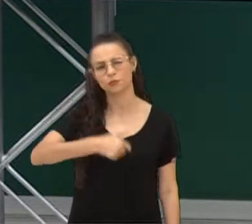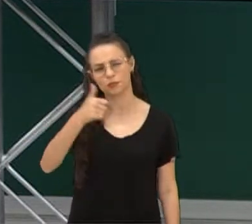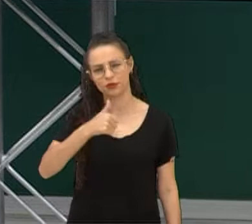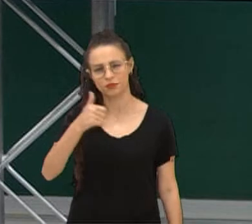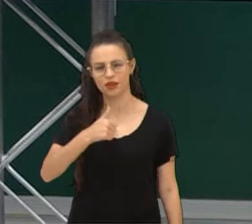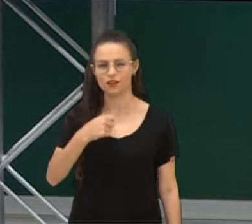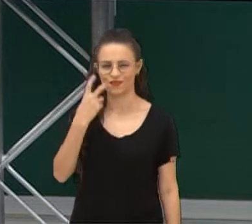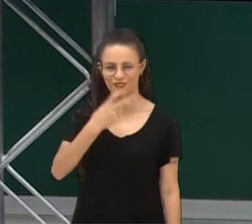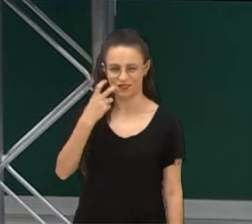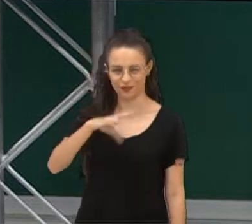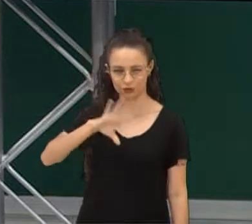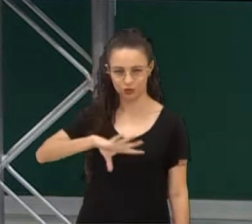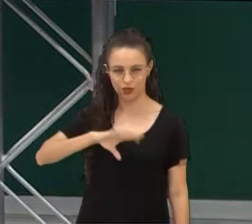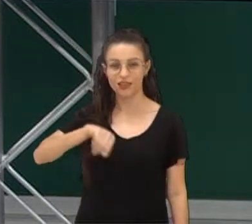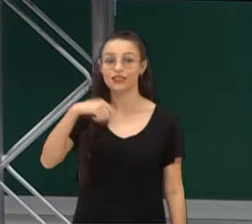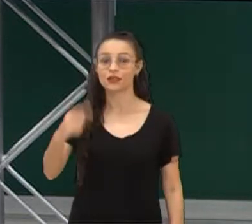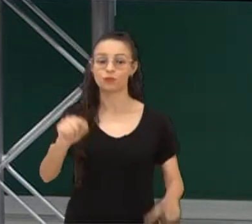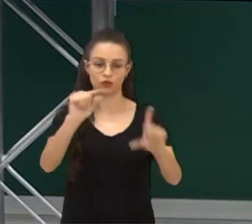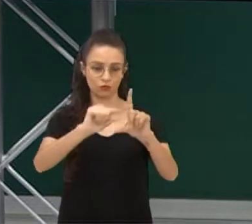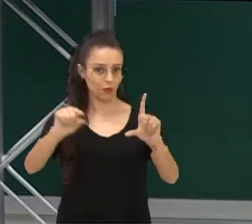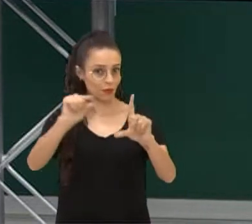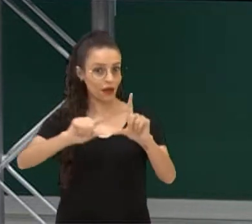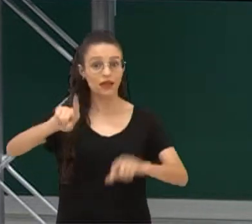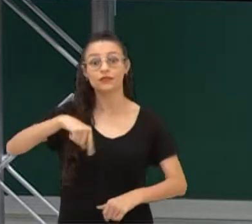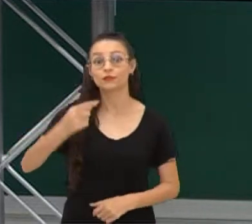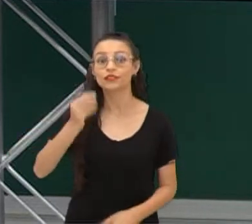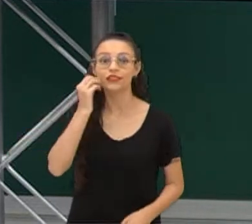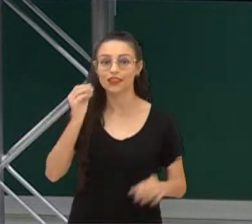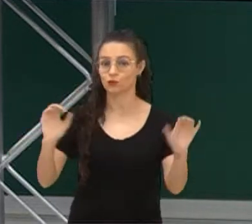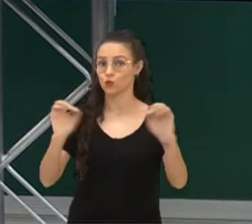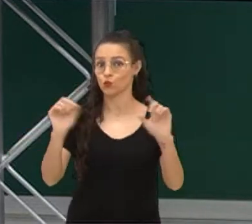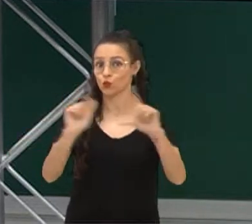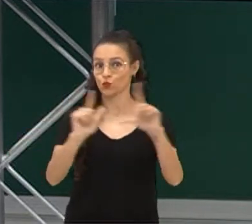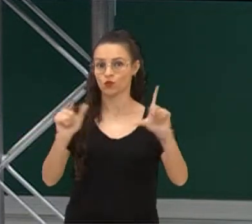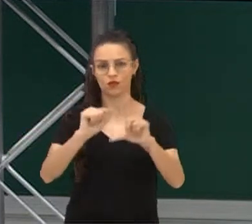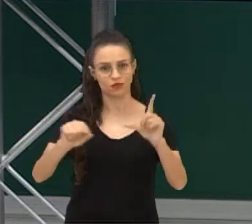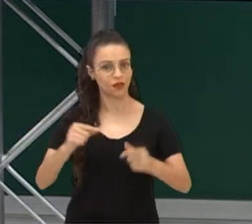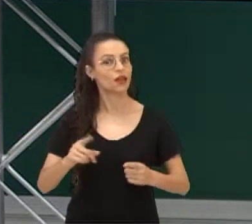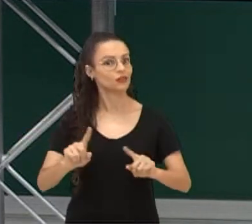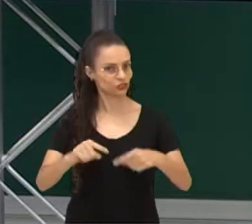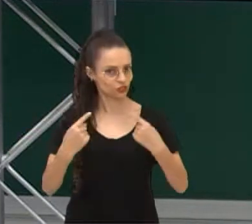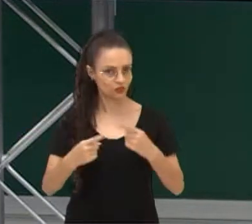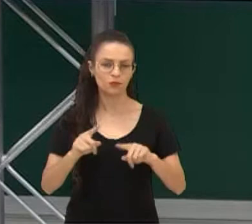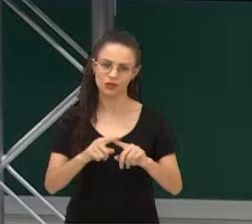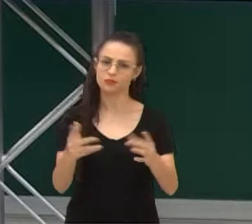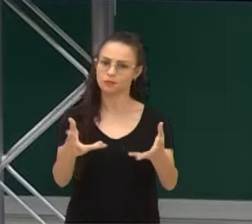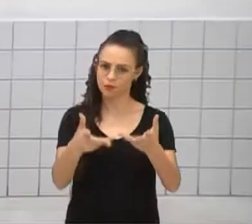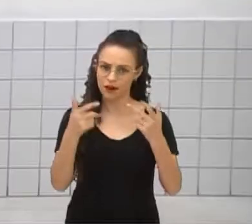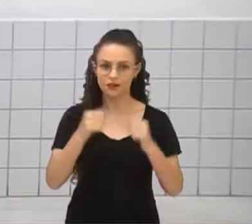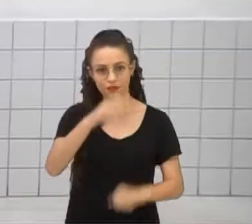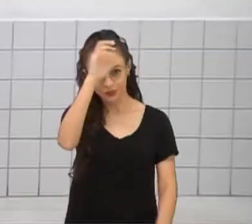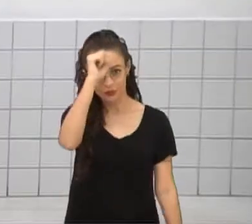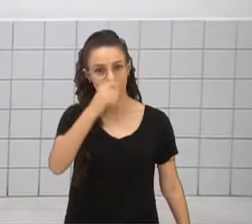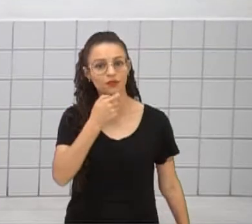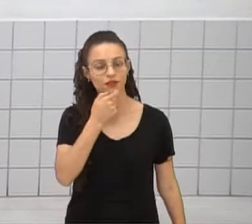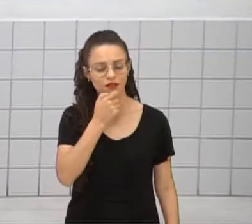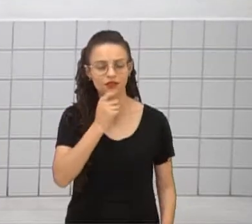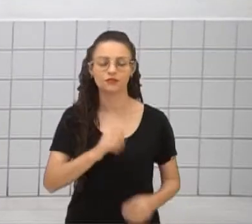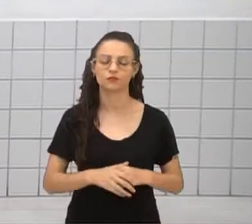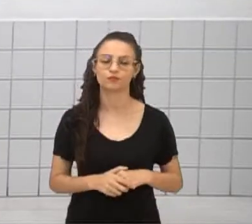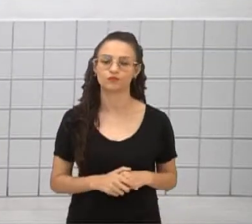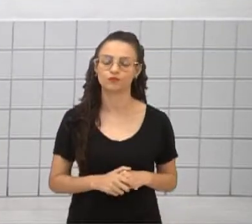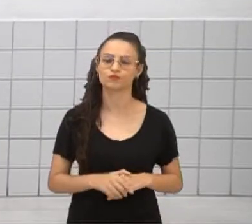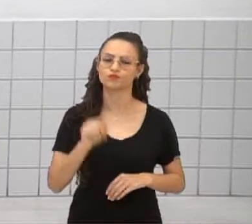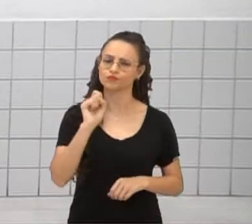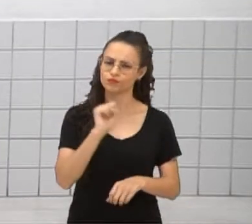dublado Depois com alergia e depois ainda tenta sem legenda Qual é um grande desafio só que é uma maravilha para aprender inglês né se a gente